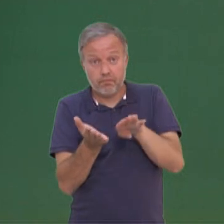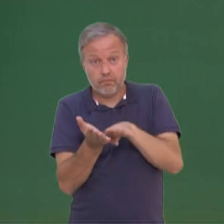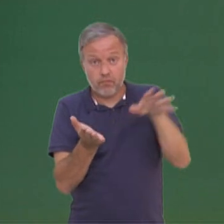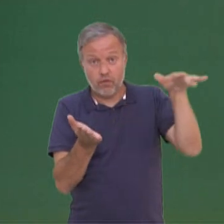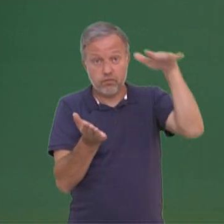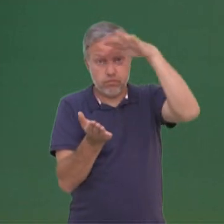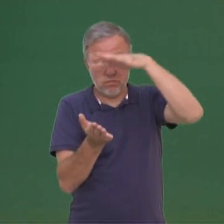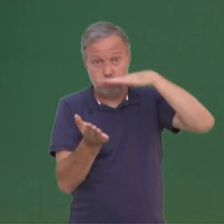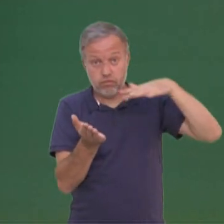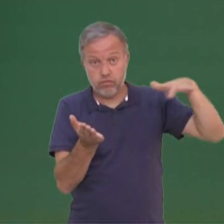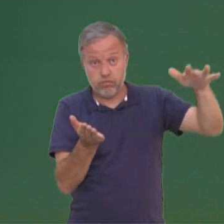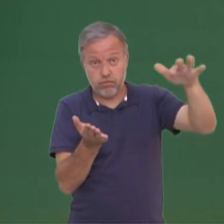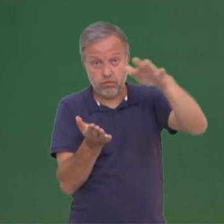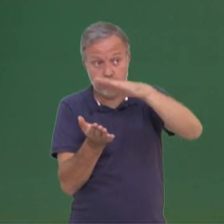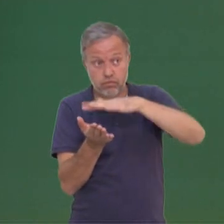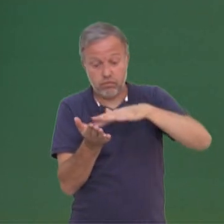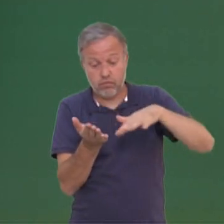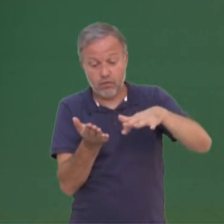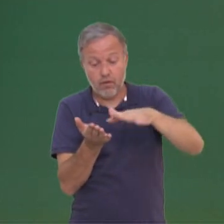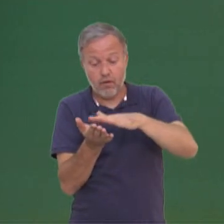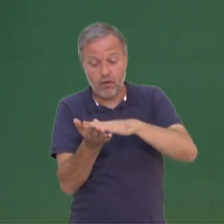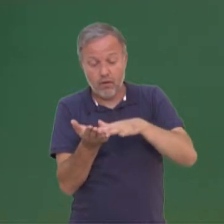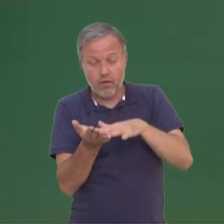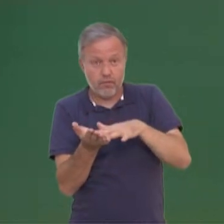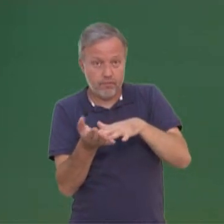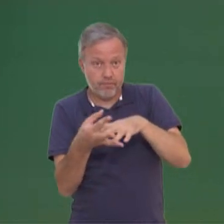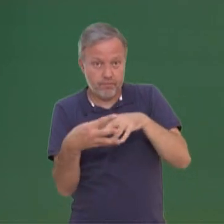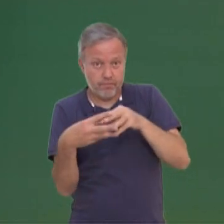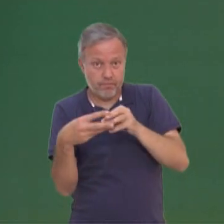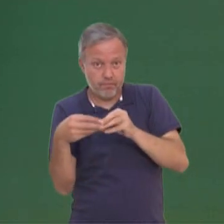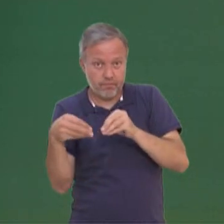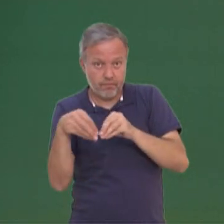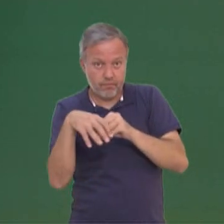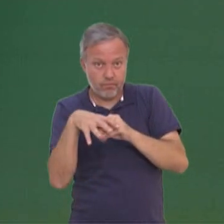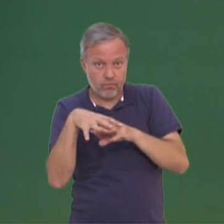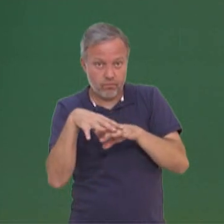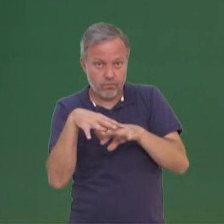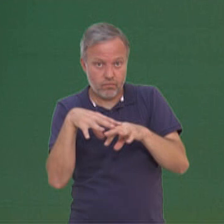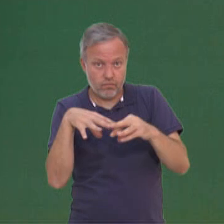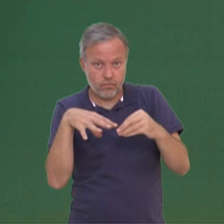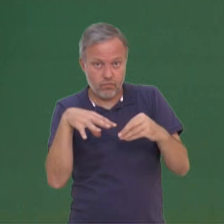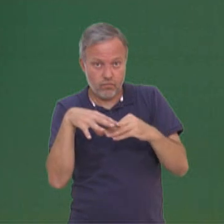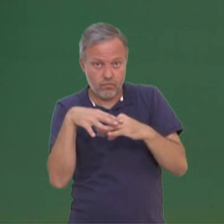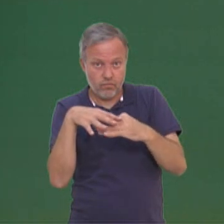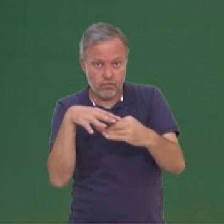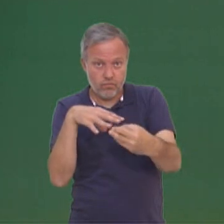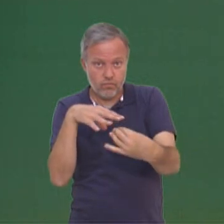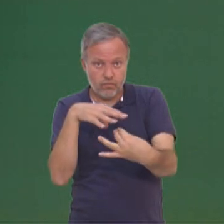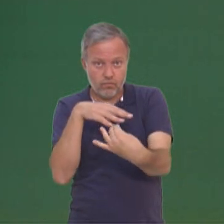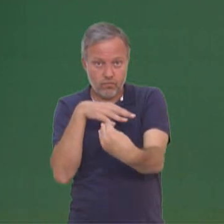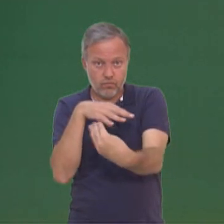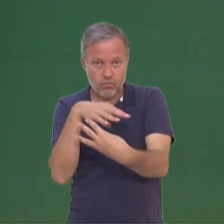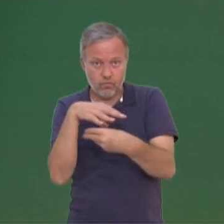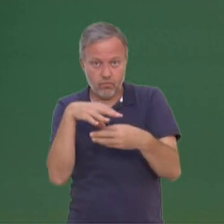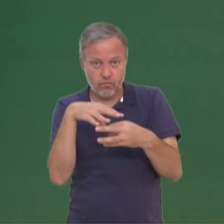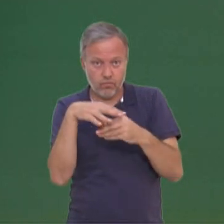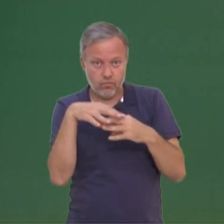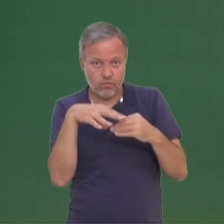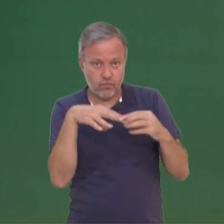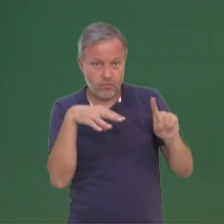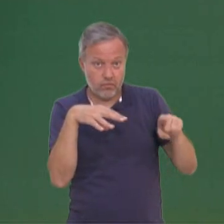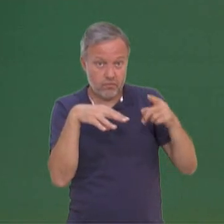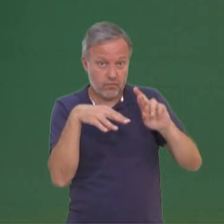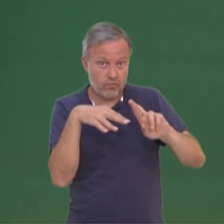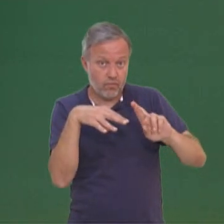pão, começa a crescer as hifas do fungo, e hifas de fungos diferentes se encontram e usam o